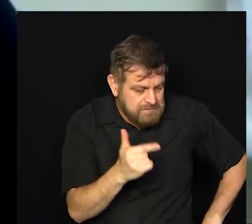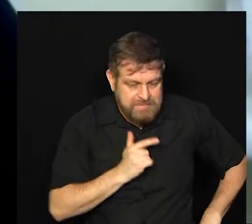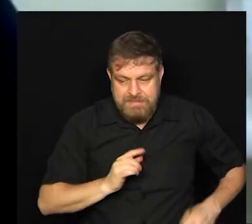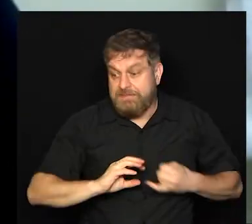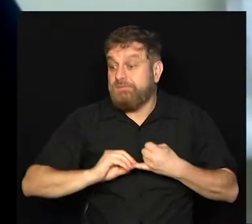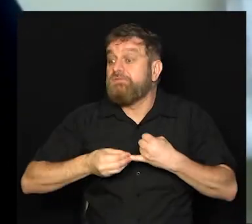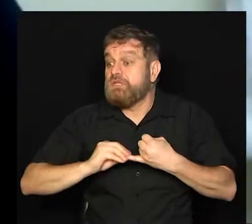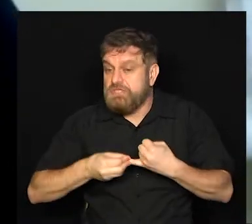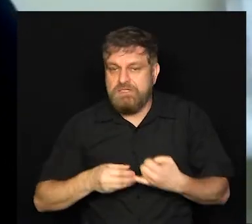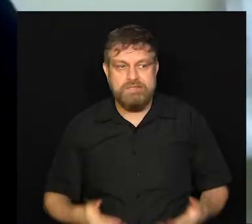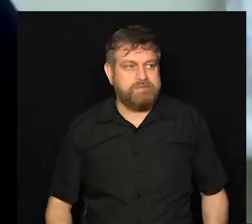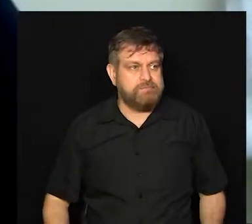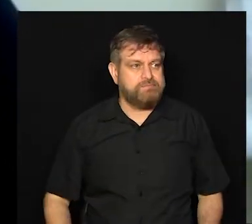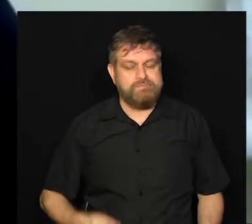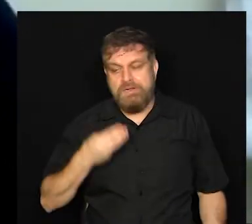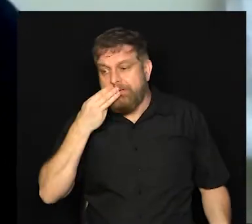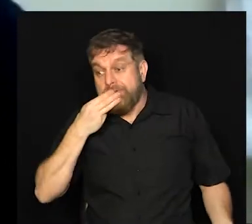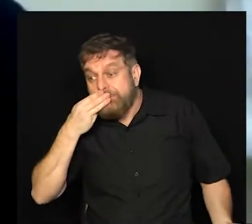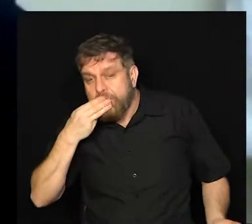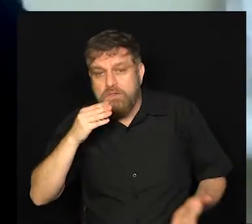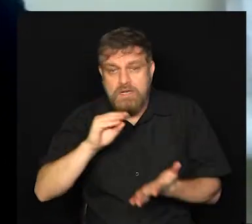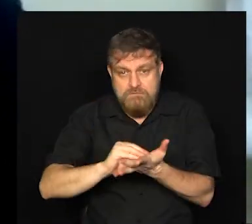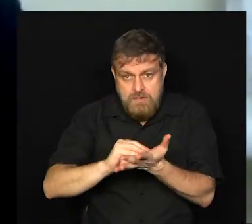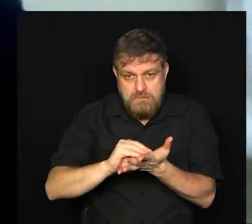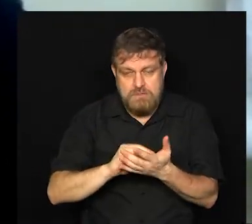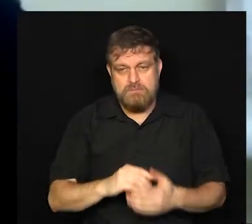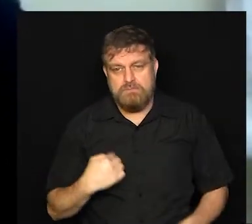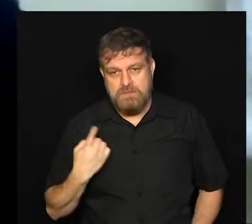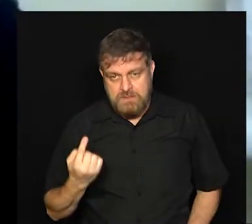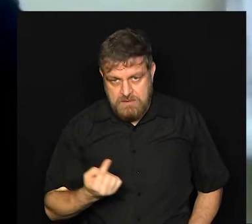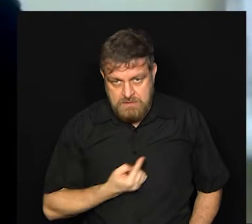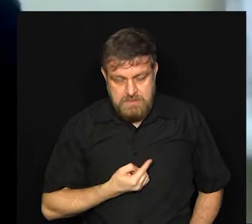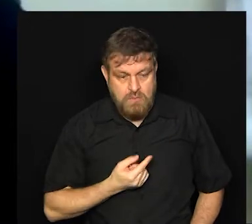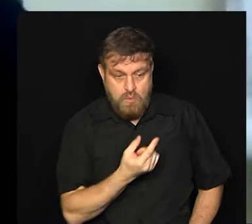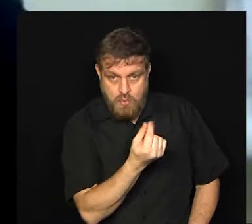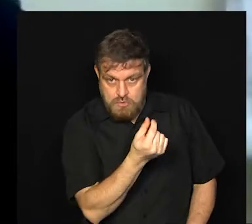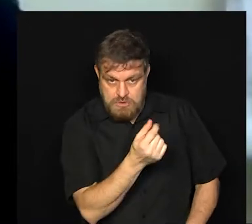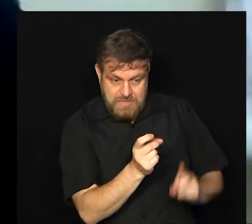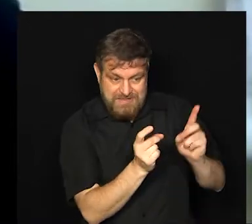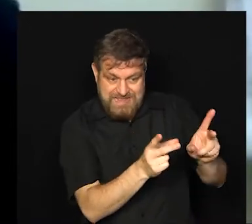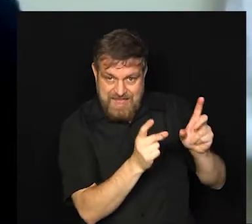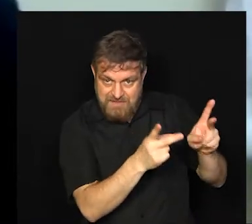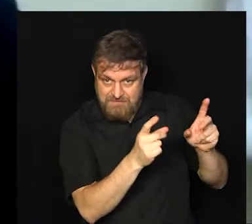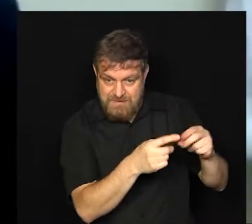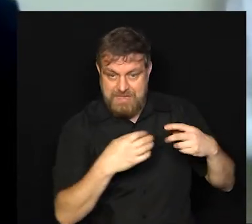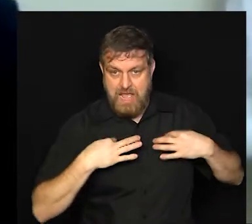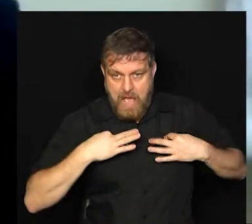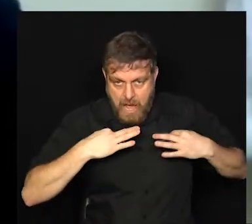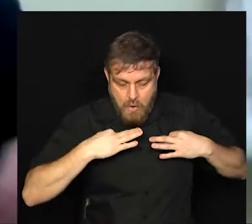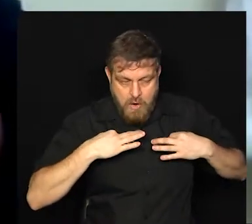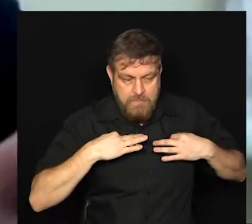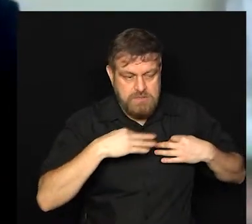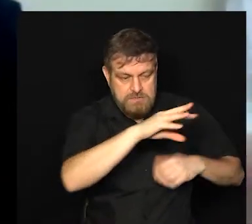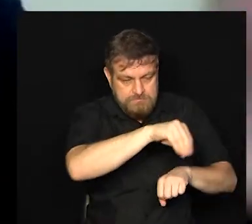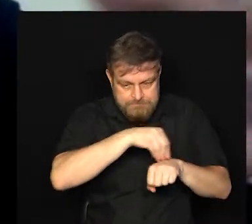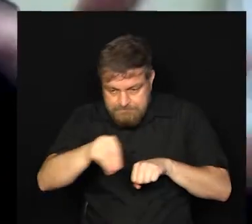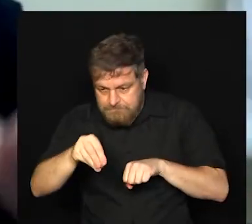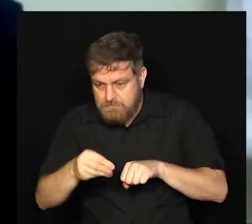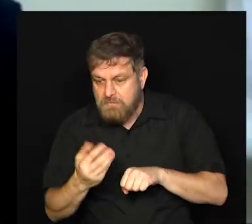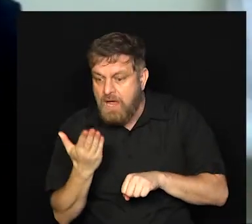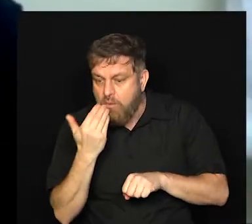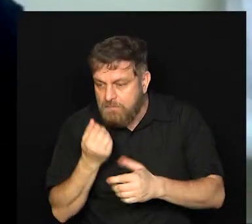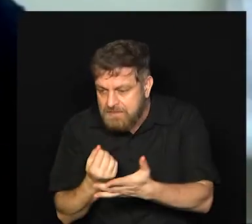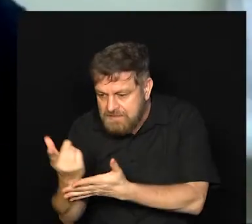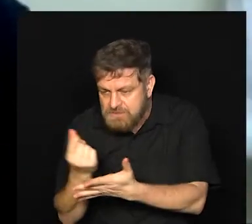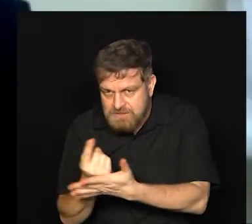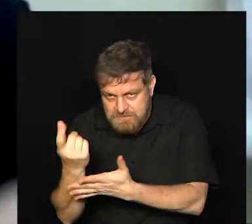exemplo, feijão, faltou açúcar. Então, esse recurso do bazar tem sido para comprar alimentos que faltam para a gente